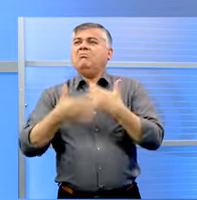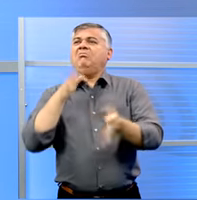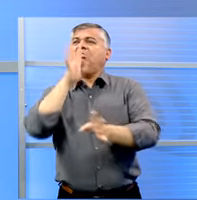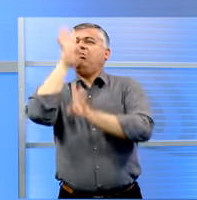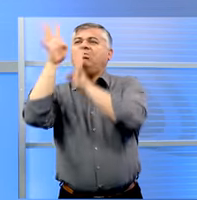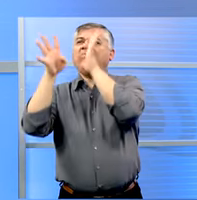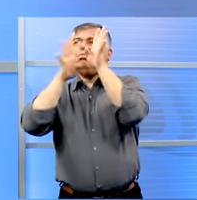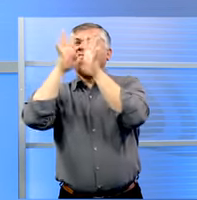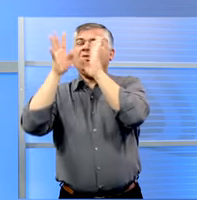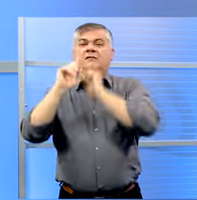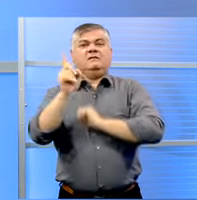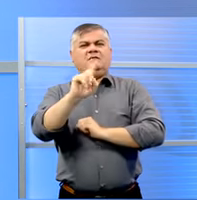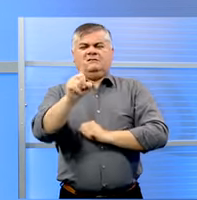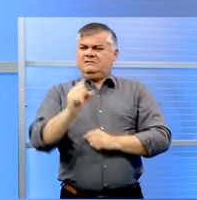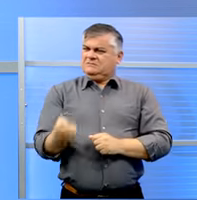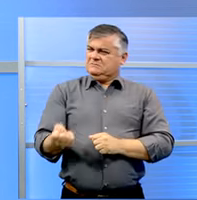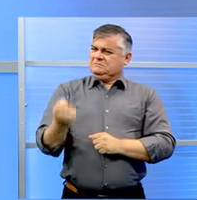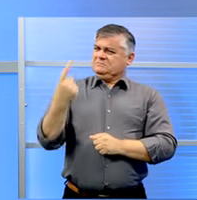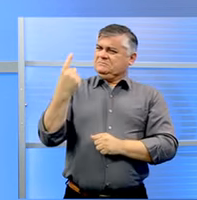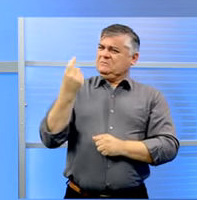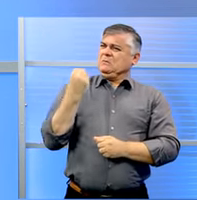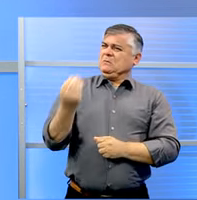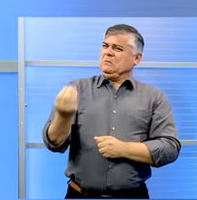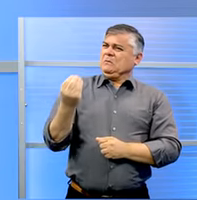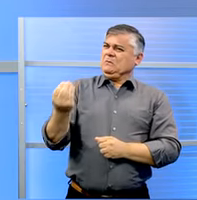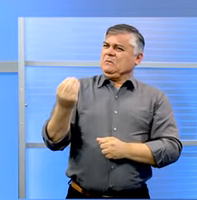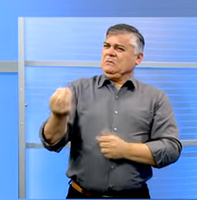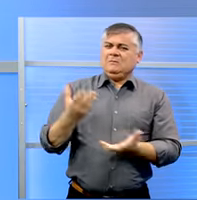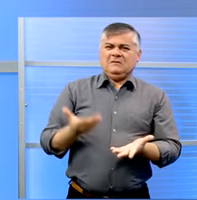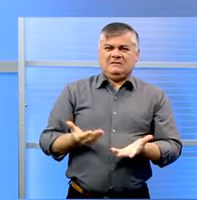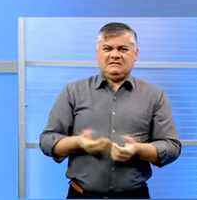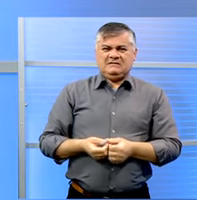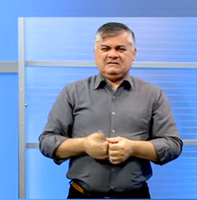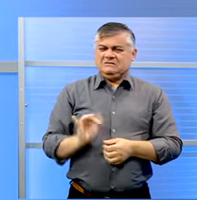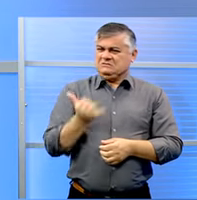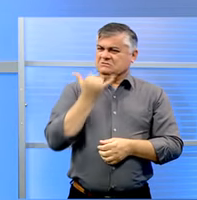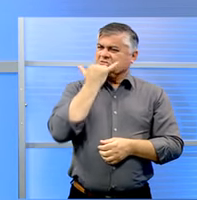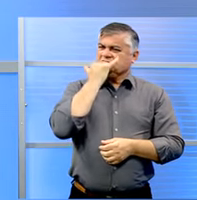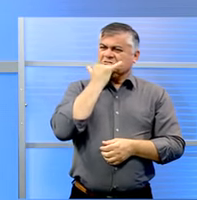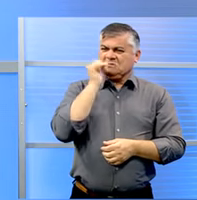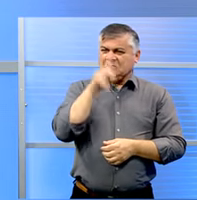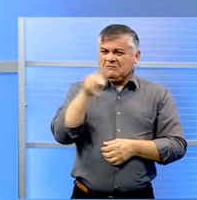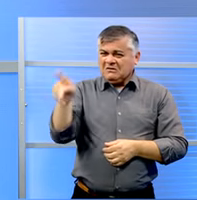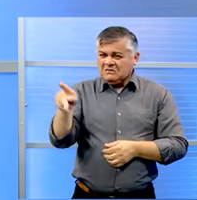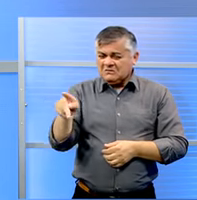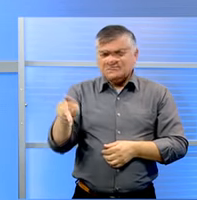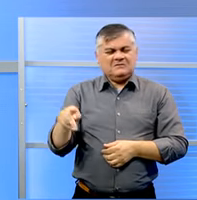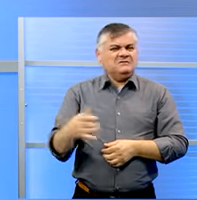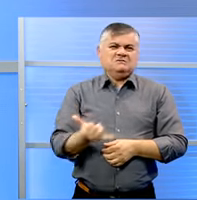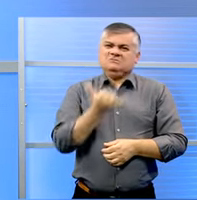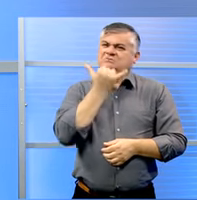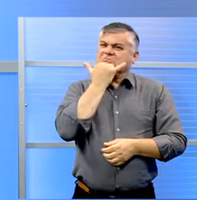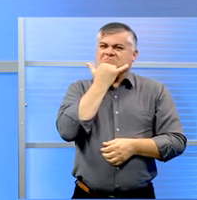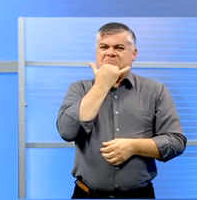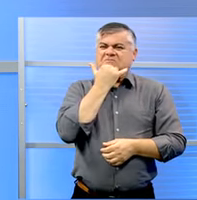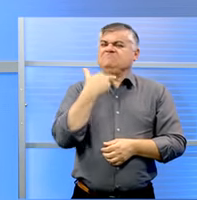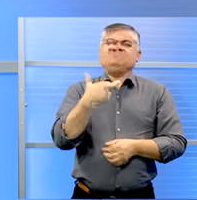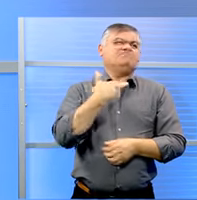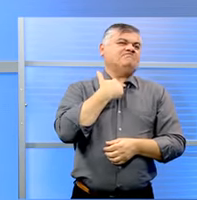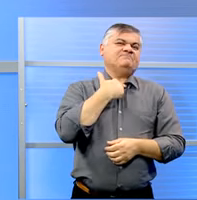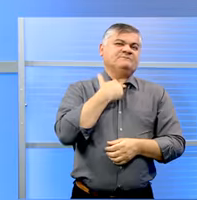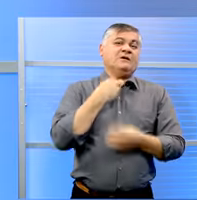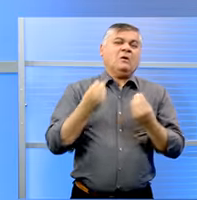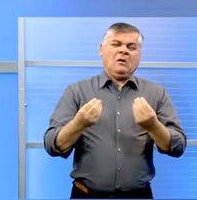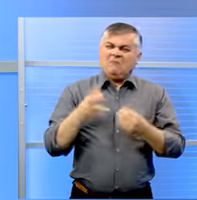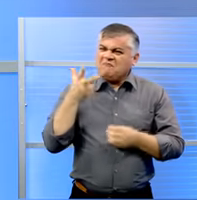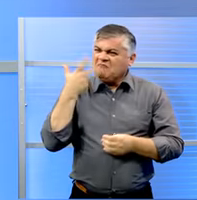modo, porque senão logo você nos avaliaria assim. Ah, não tem condições de ser professores. Como podem falar